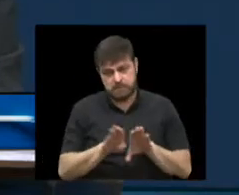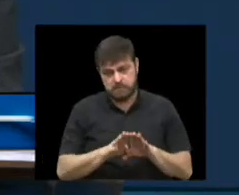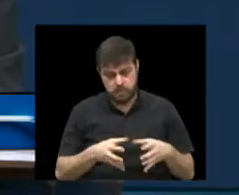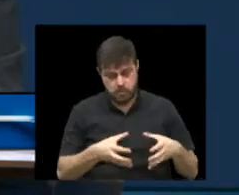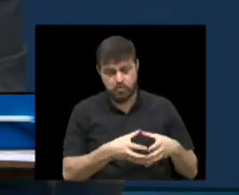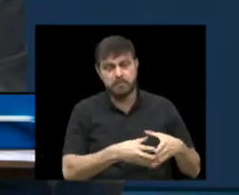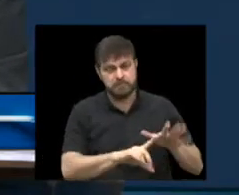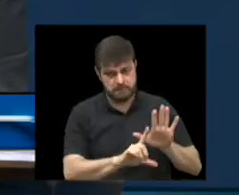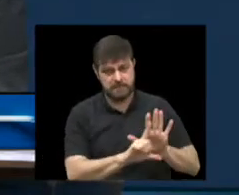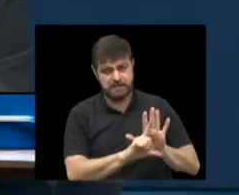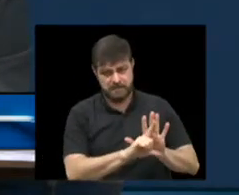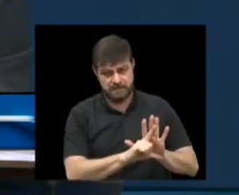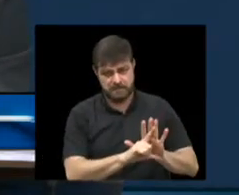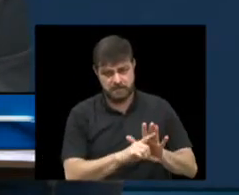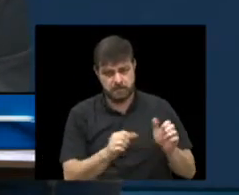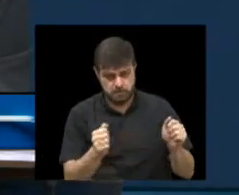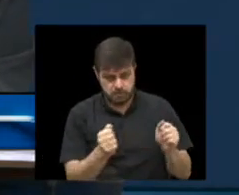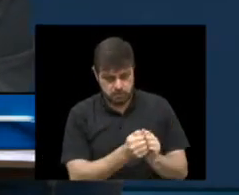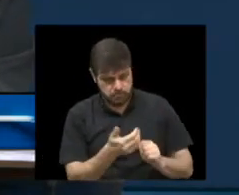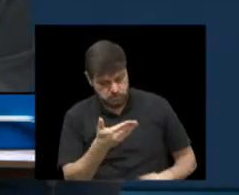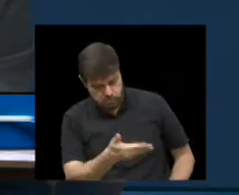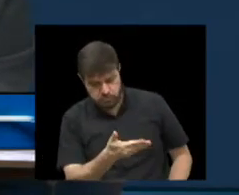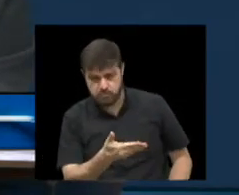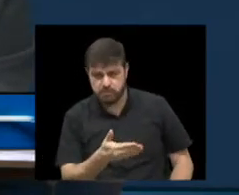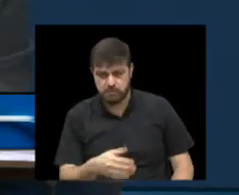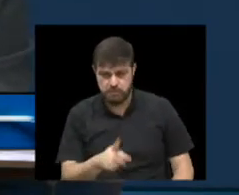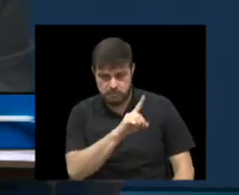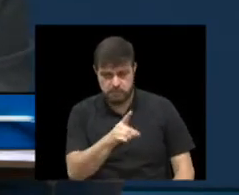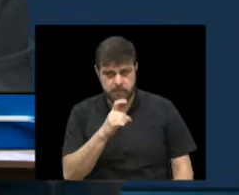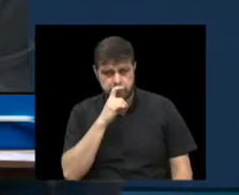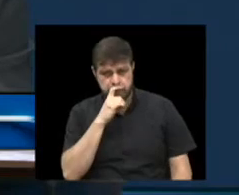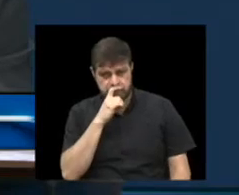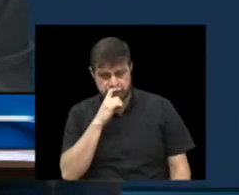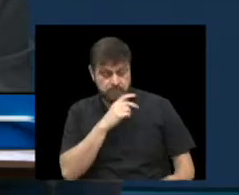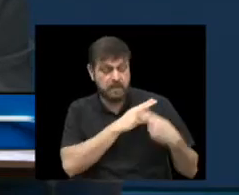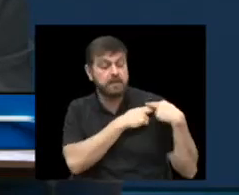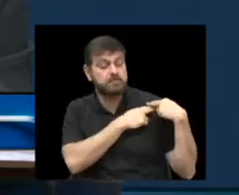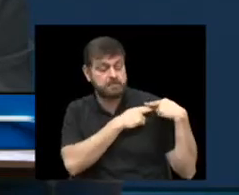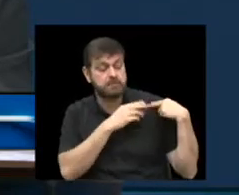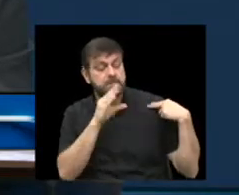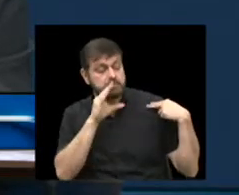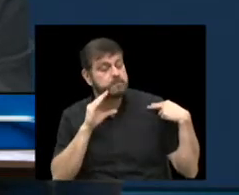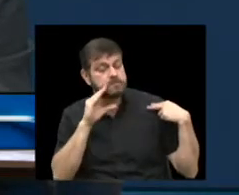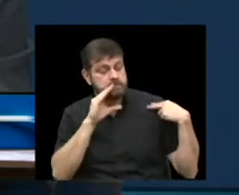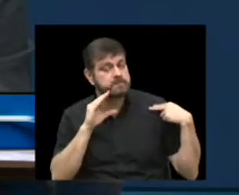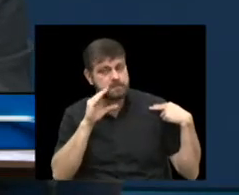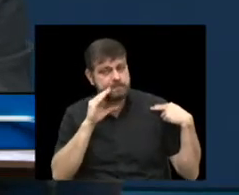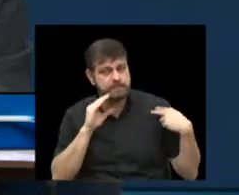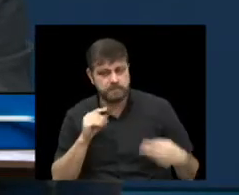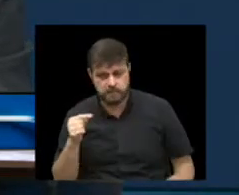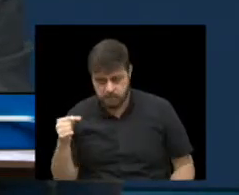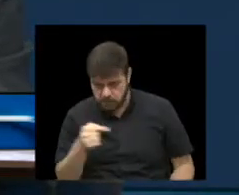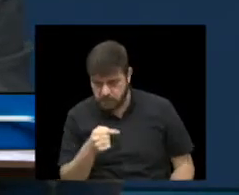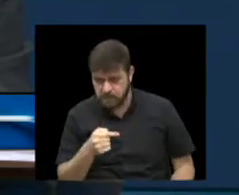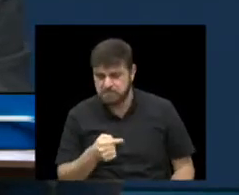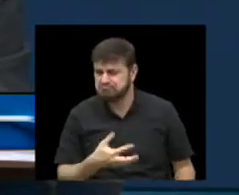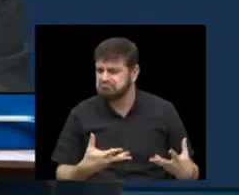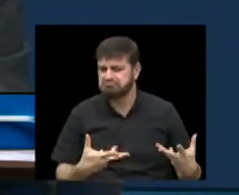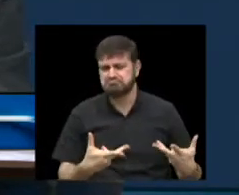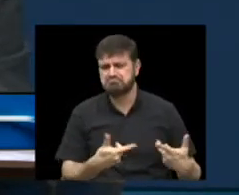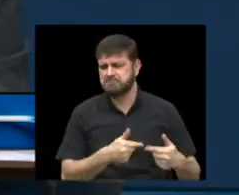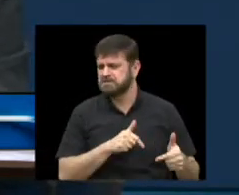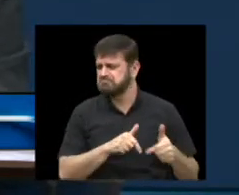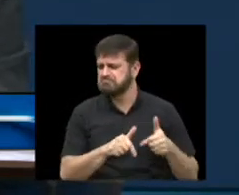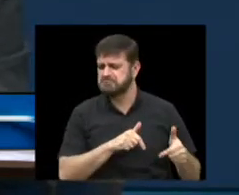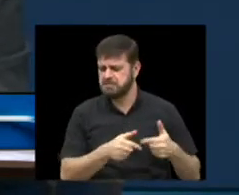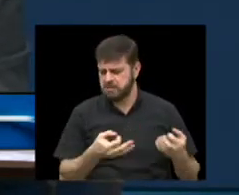de Constituição e Legalidade, junto com Vossa Excelência, muito bem presidida pelo nome vereador Luiz Henrique Cirilo, que muito bem conduz